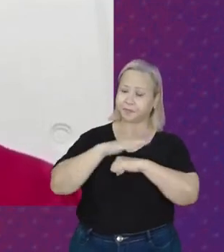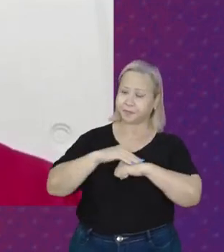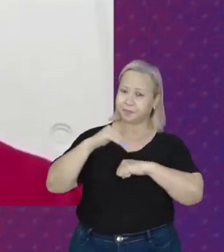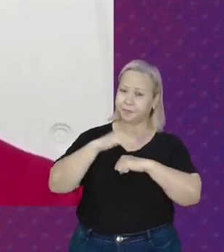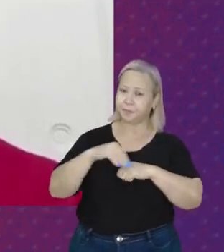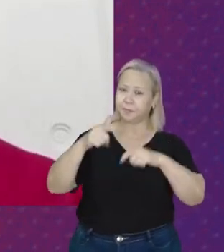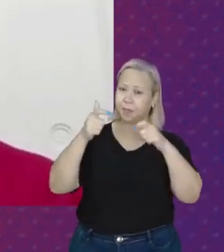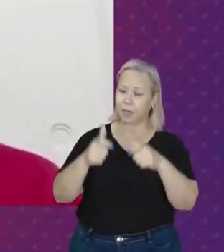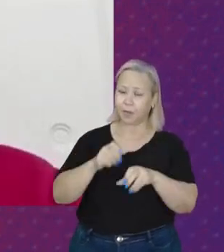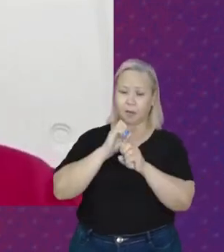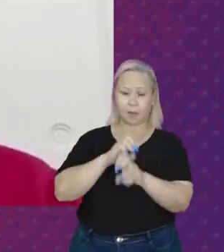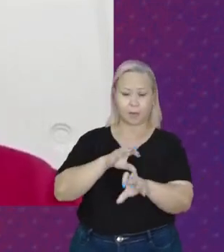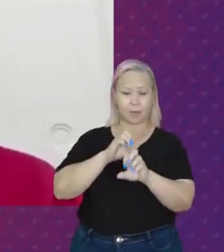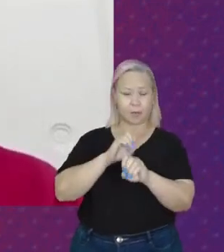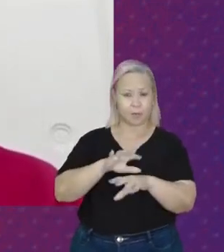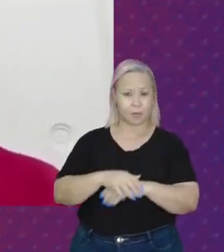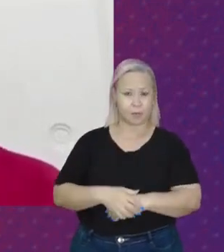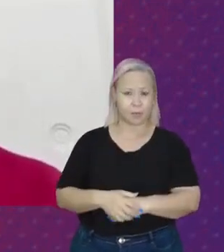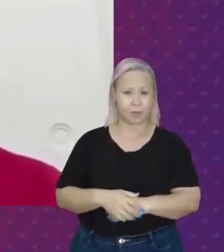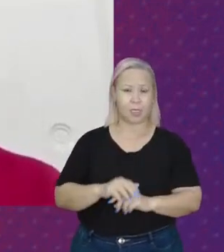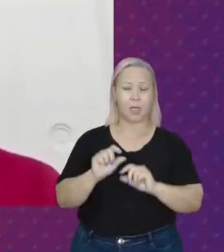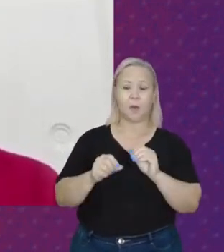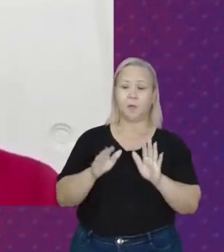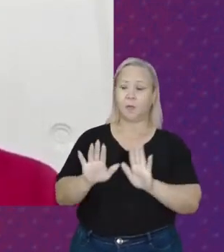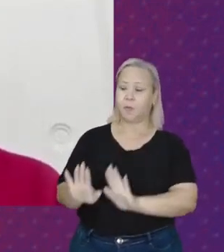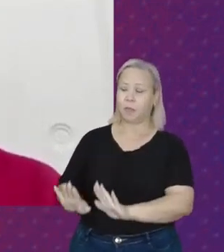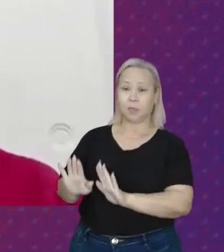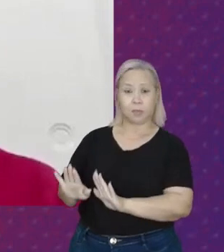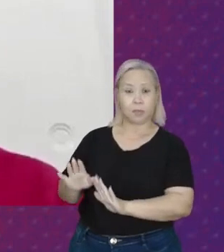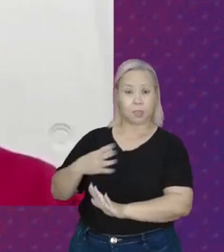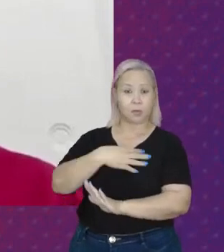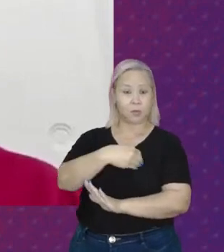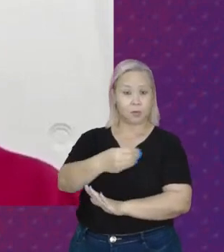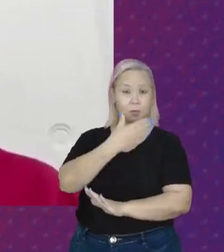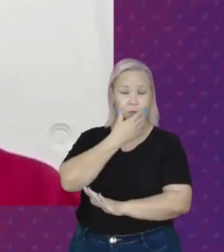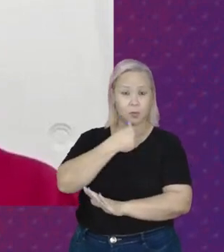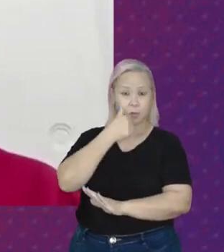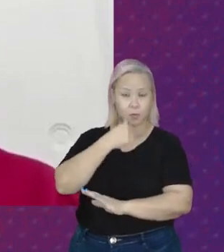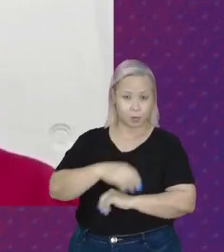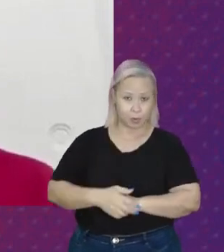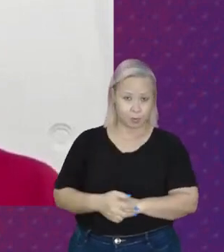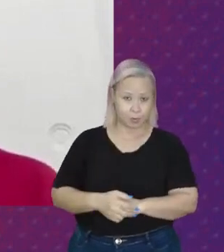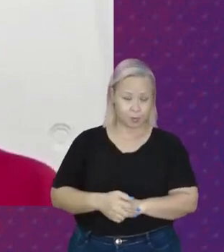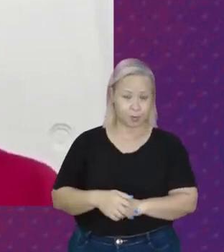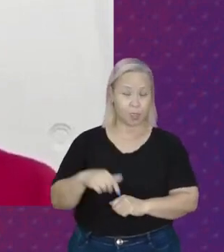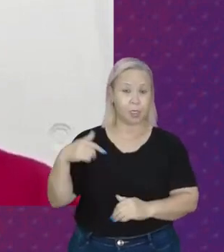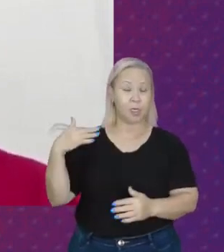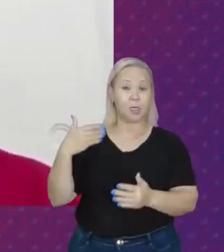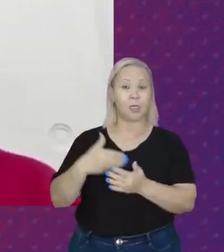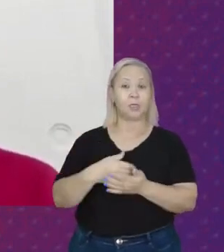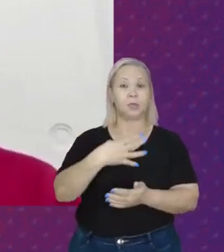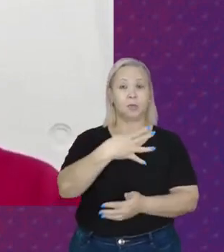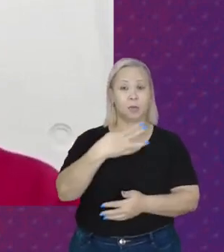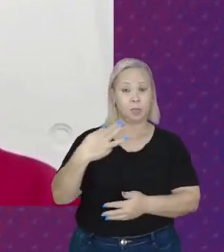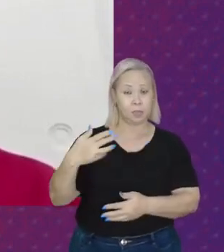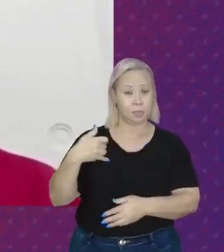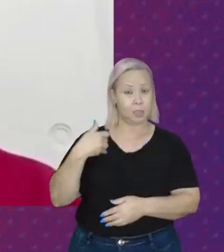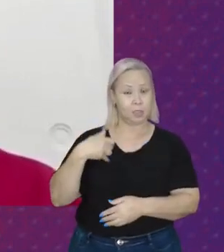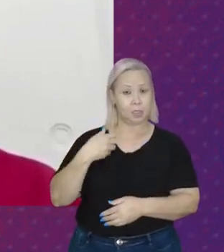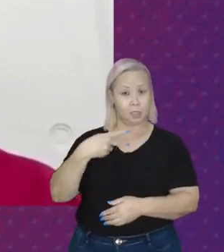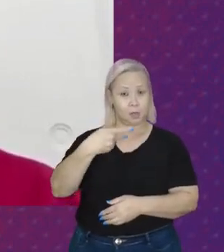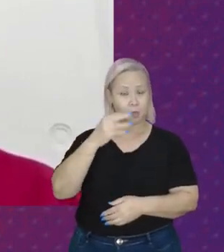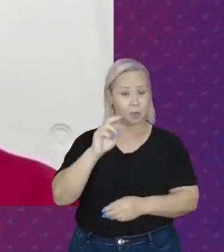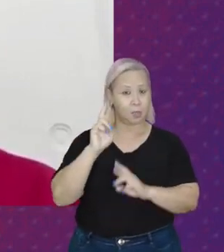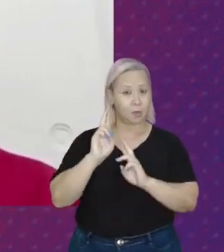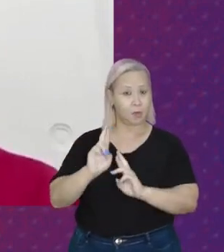lugar educativo para deixar seus filhos e suas filhas. Nesses 43 anos do PT, eu espero